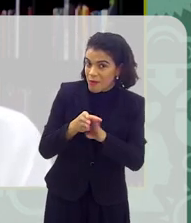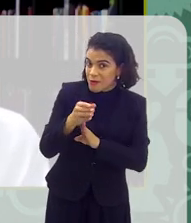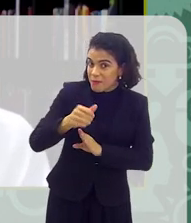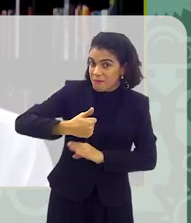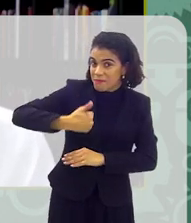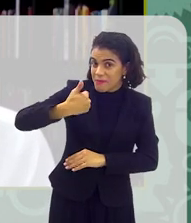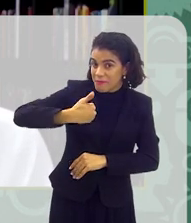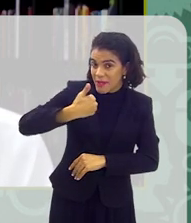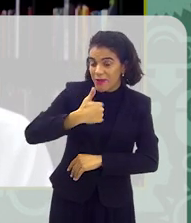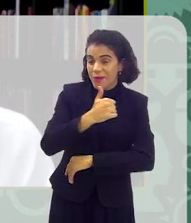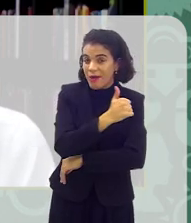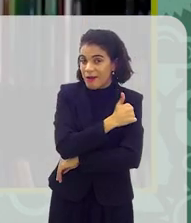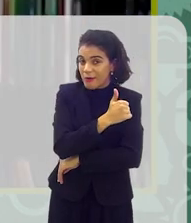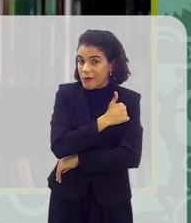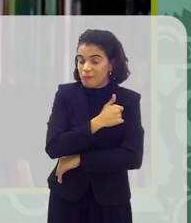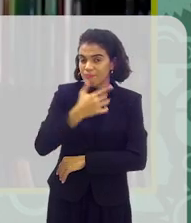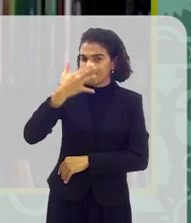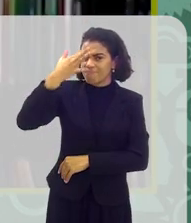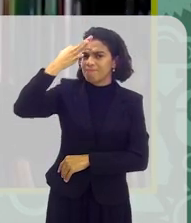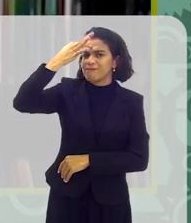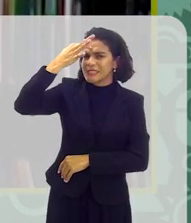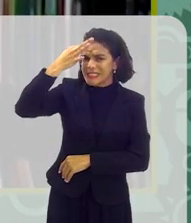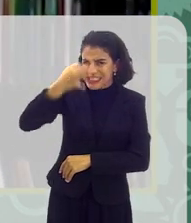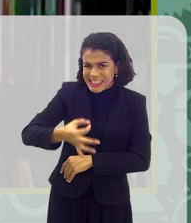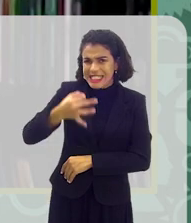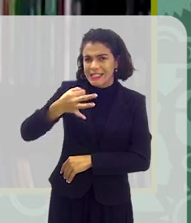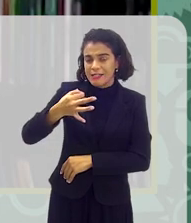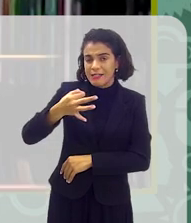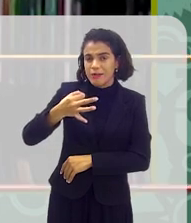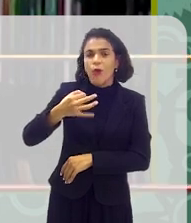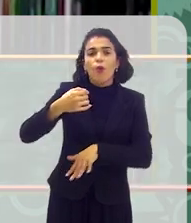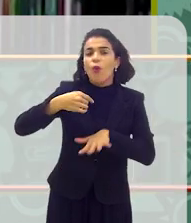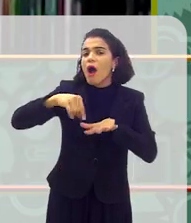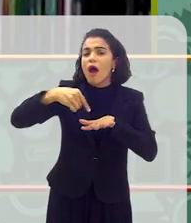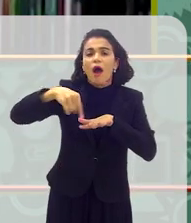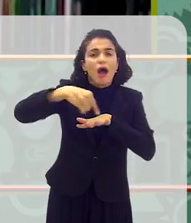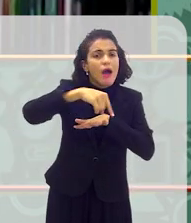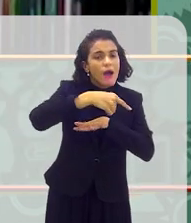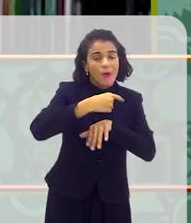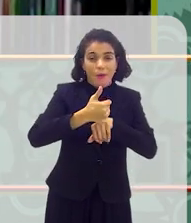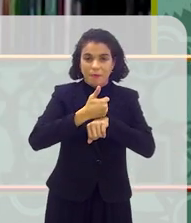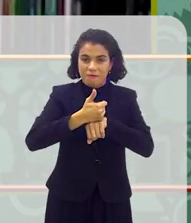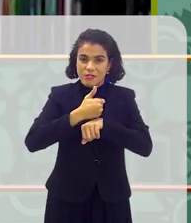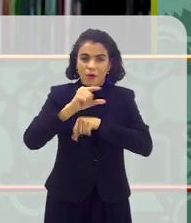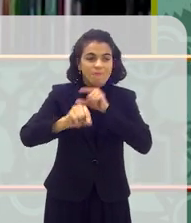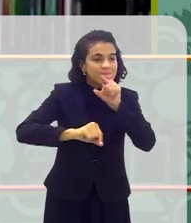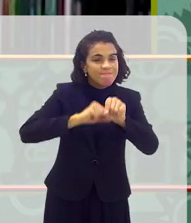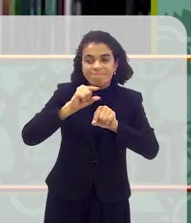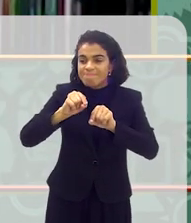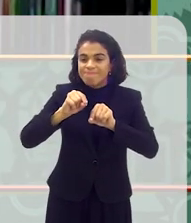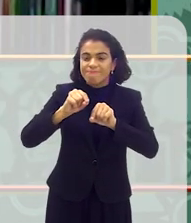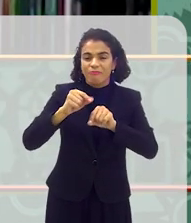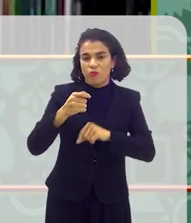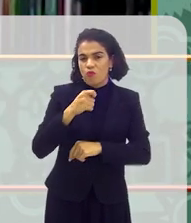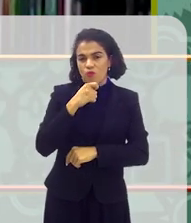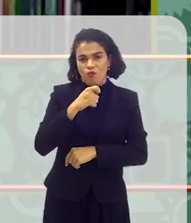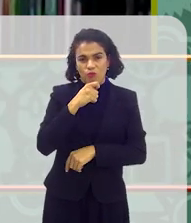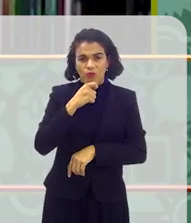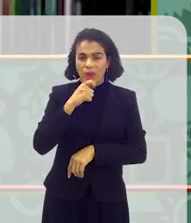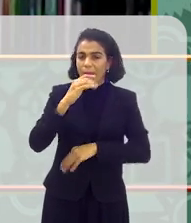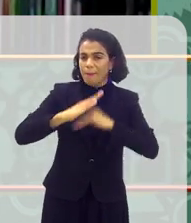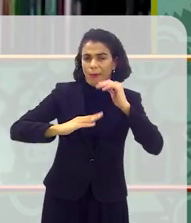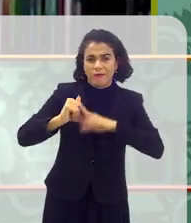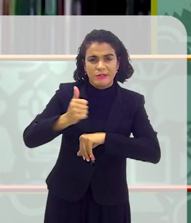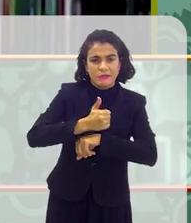Olha, o meu conselho é que primeiro o estudante tenha uma convicção da carreira escolhida, né? Não existe